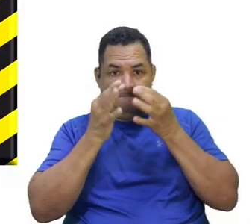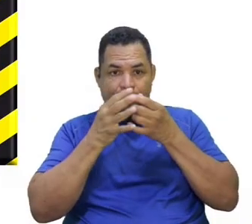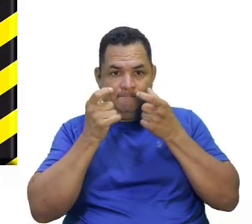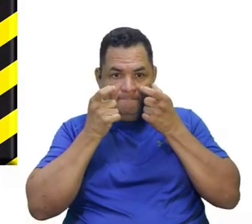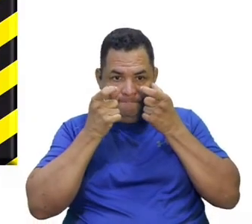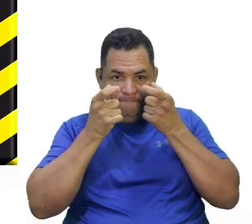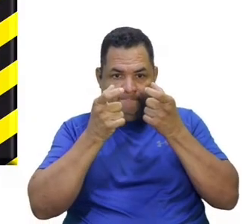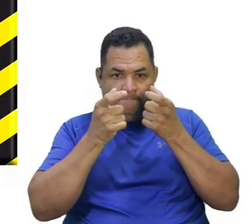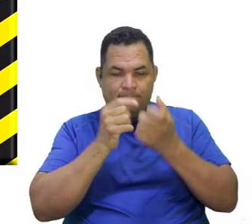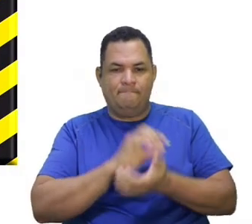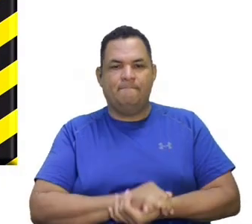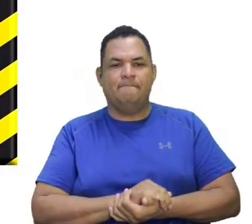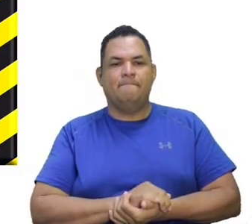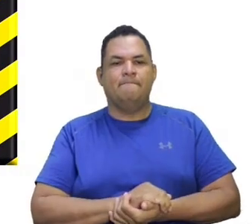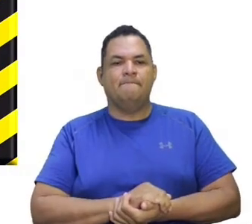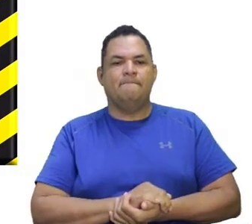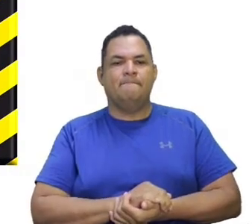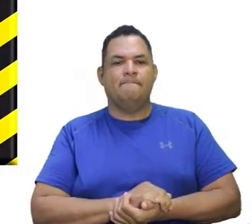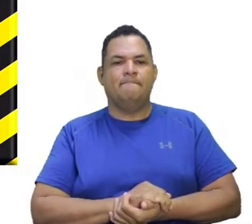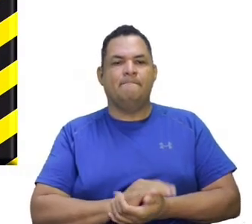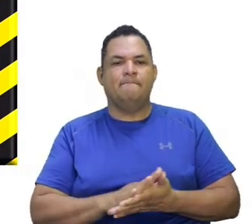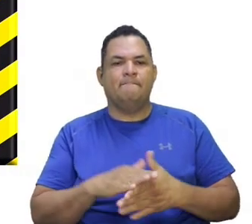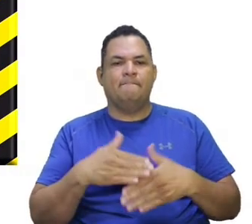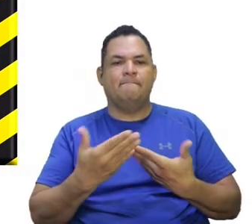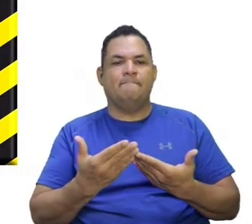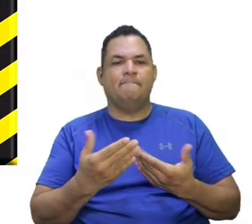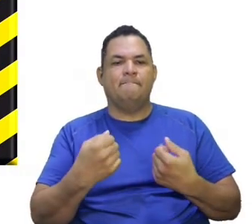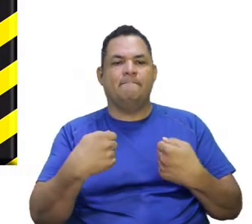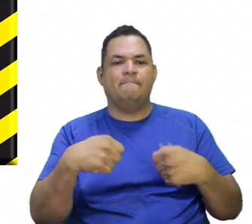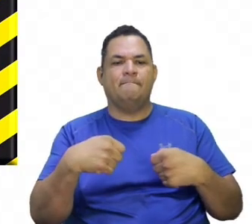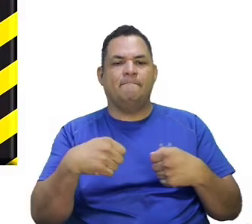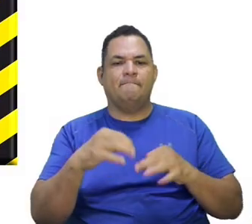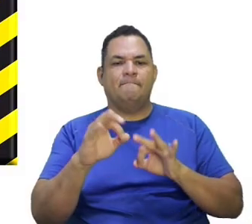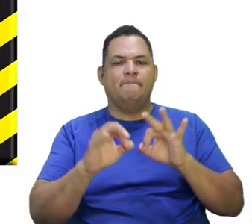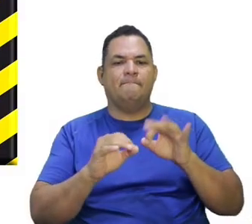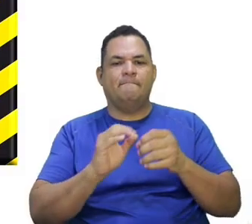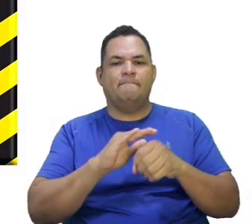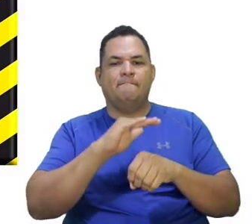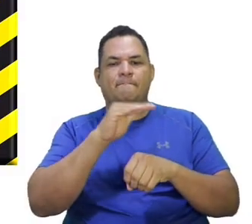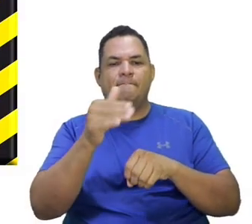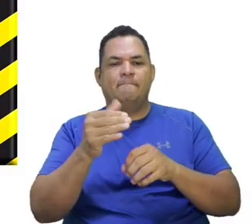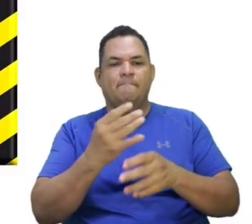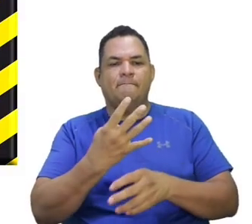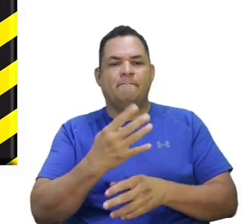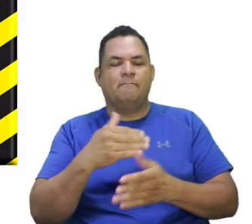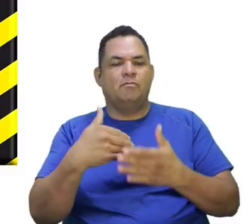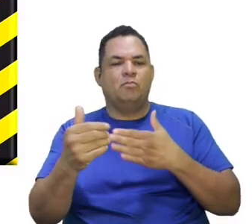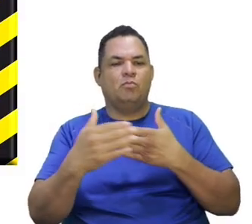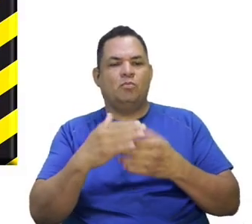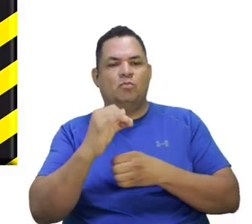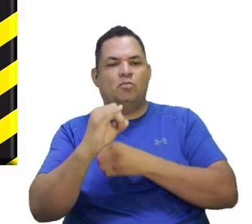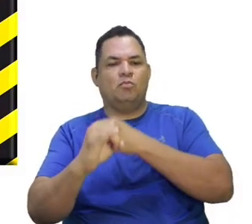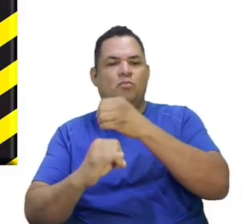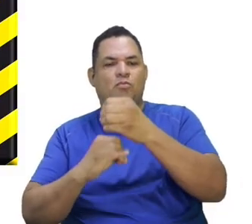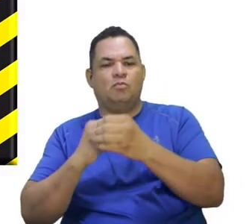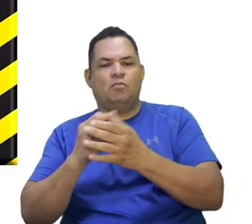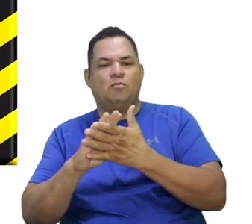Atenção! Para a realização da distribuição eletrônica de qualquer